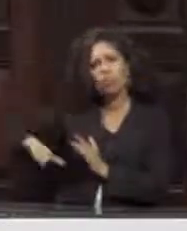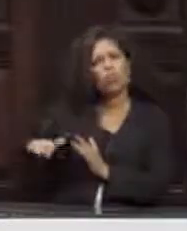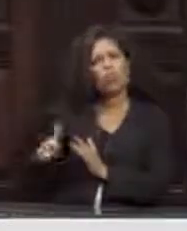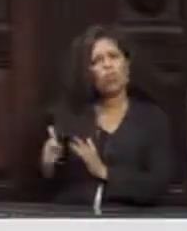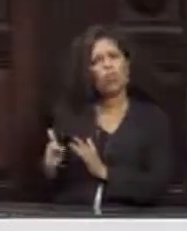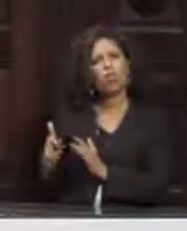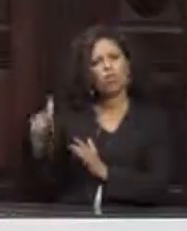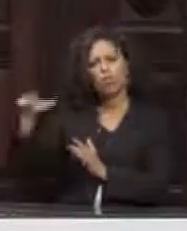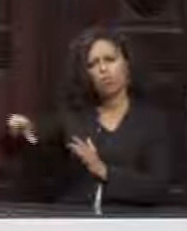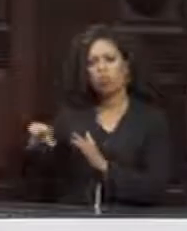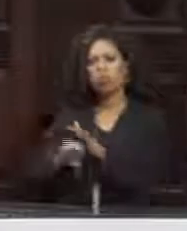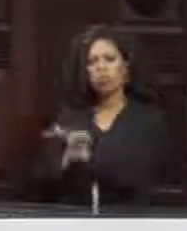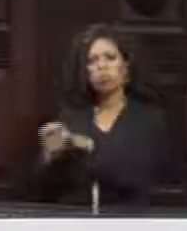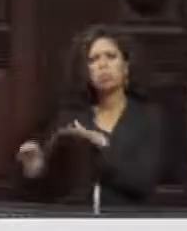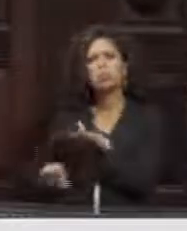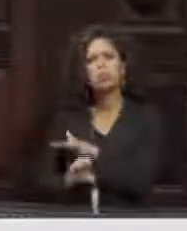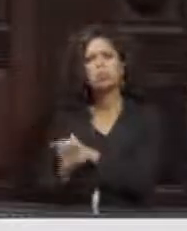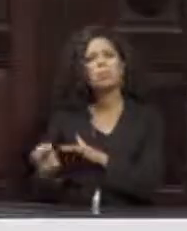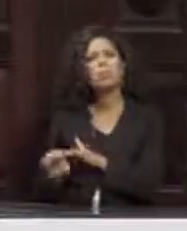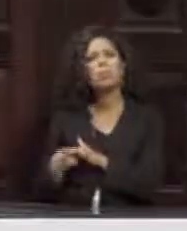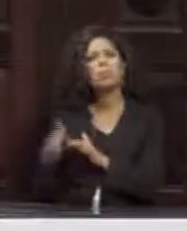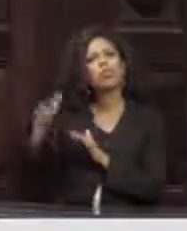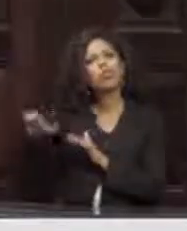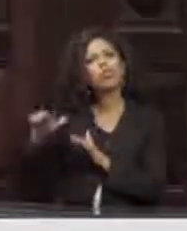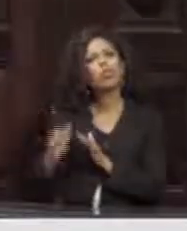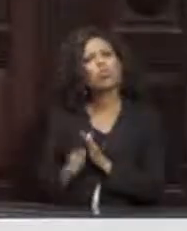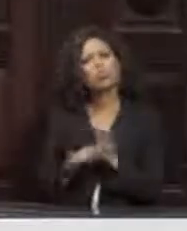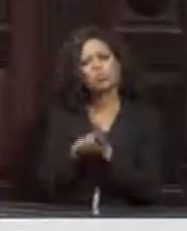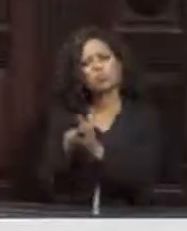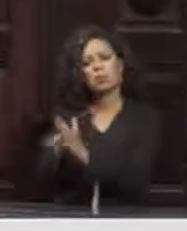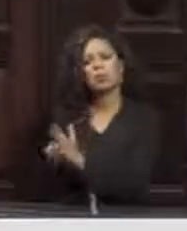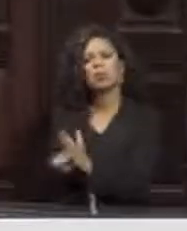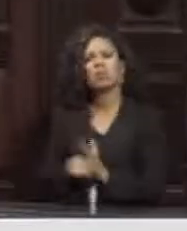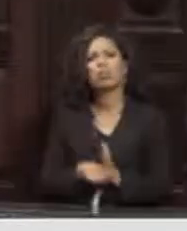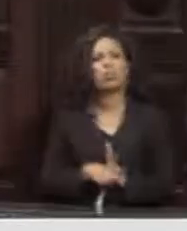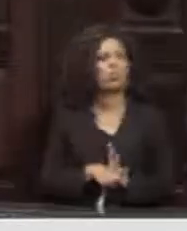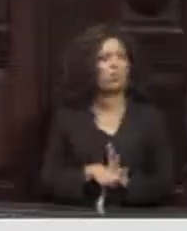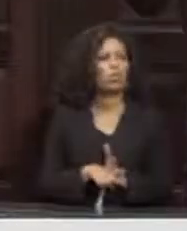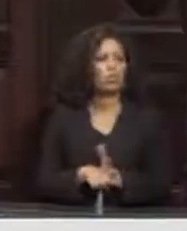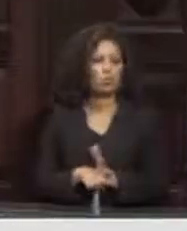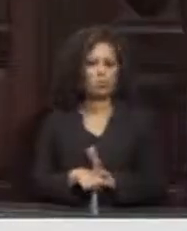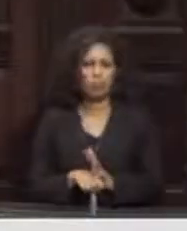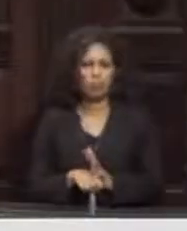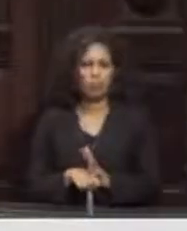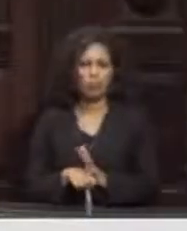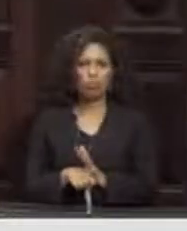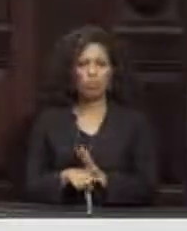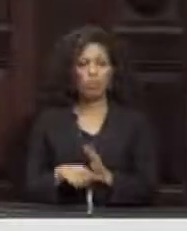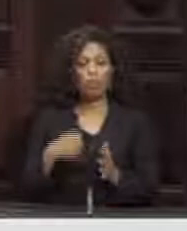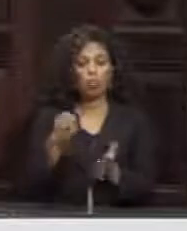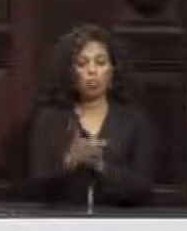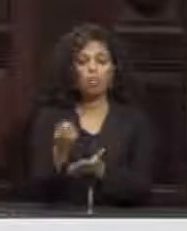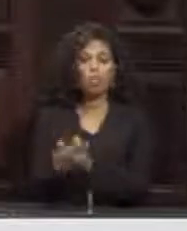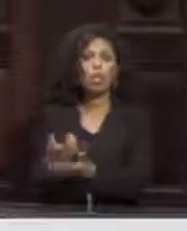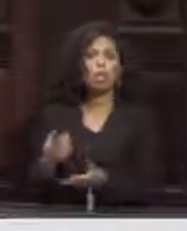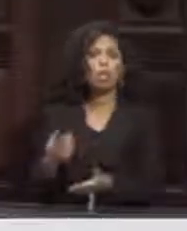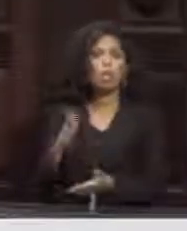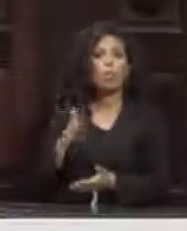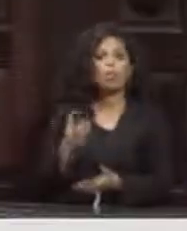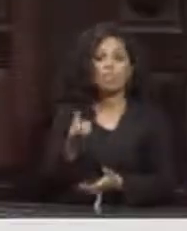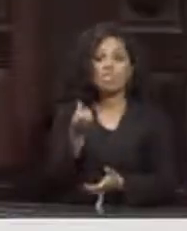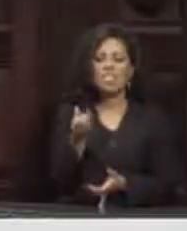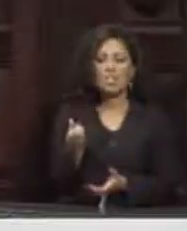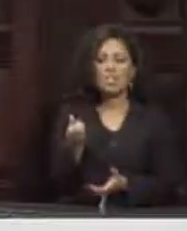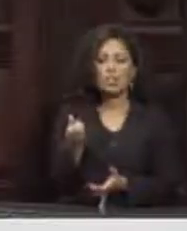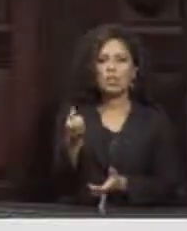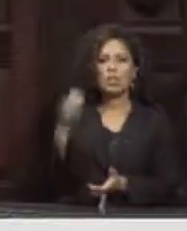BNDES avaliou a SEDAI em pouco mais de 6 bilhões. 6 bilhões de